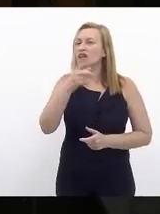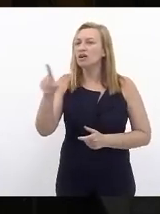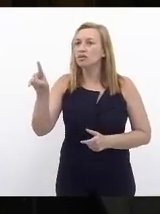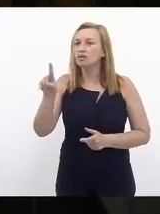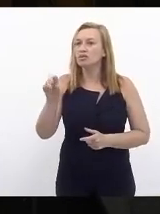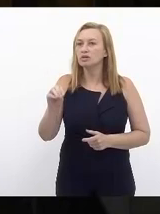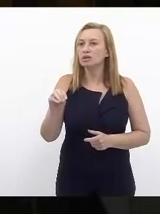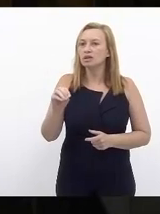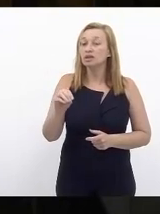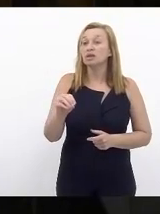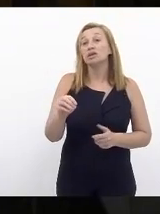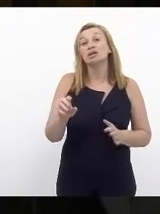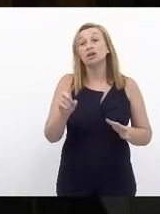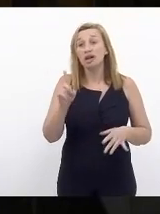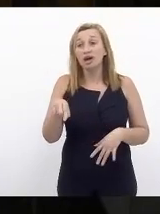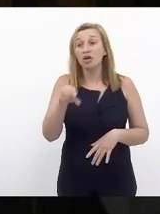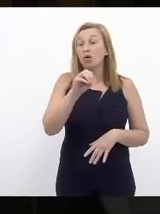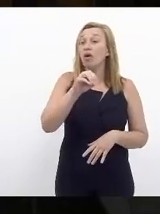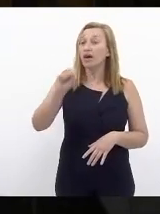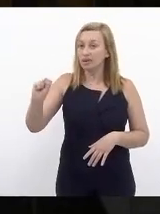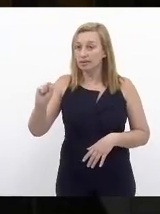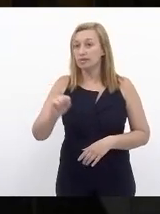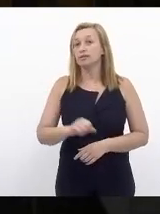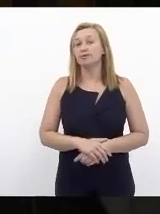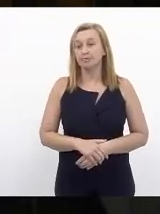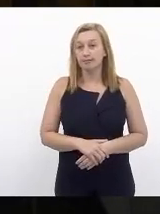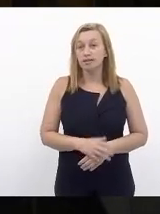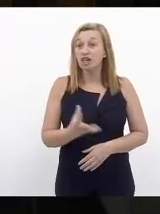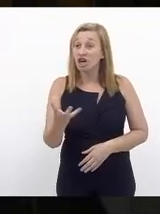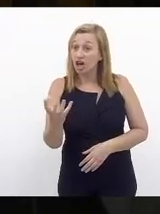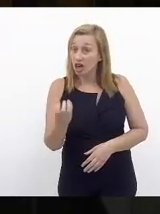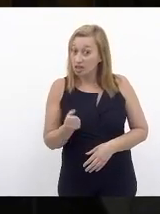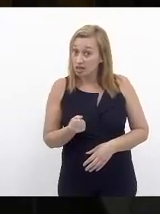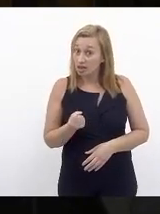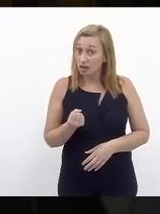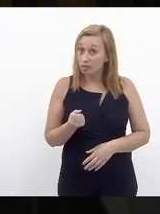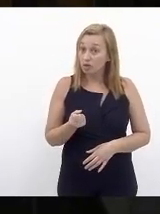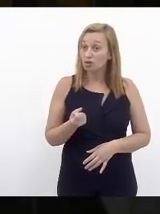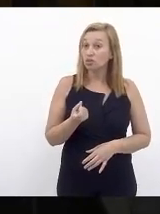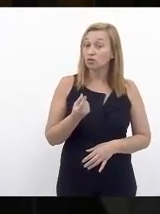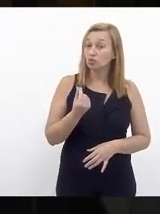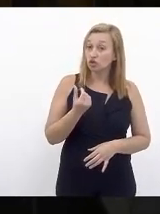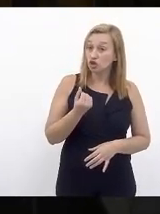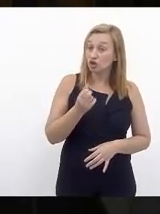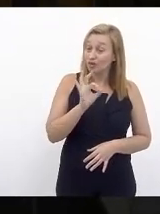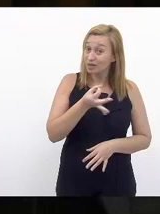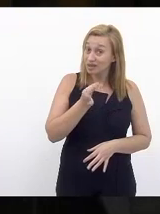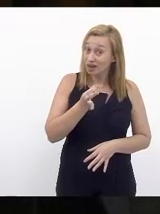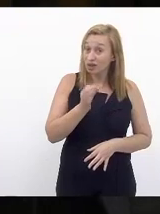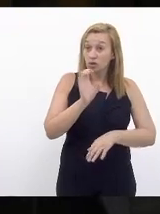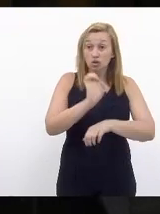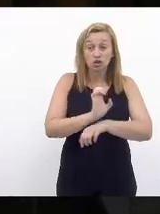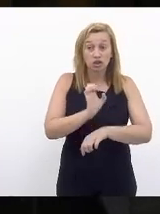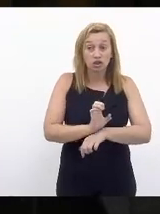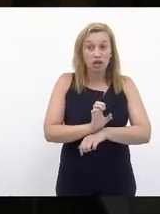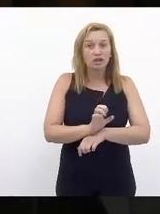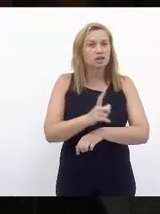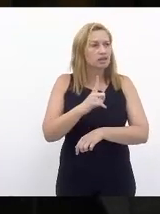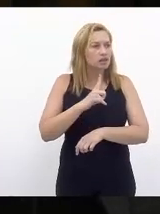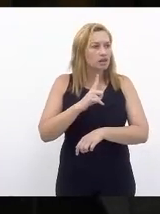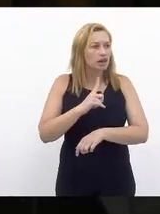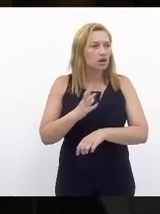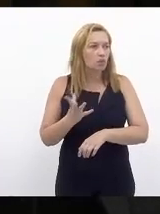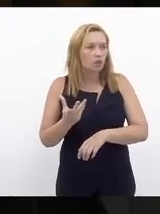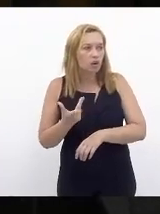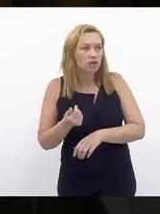famigeradas OSs, que recebem em dia num Estado que hoje tem austeridade,